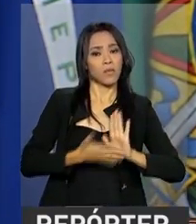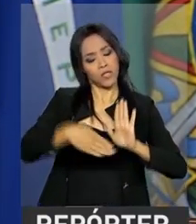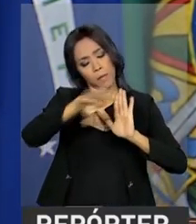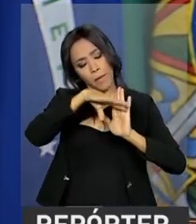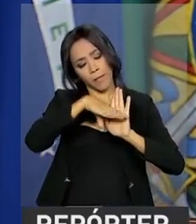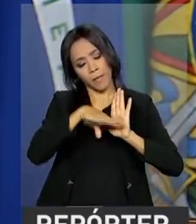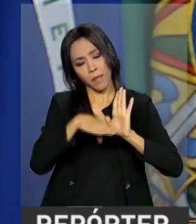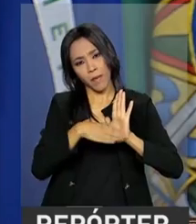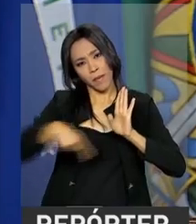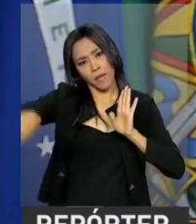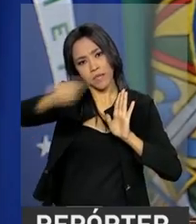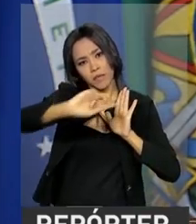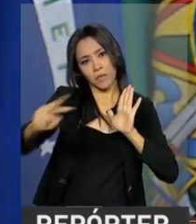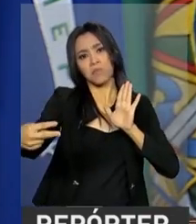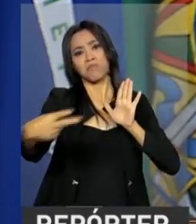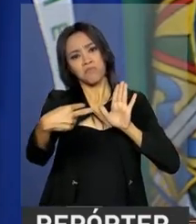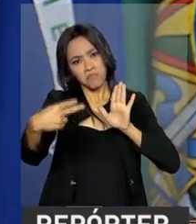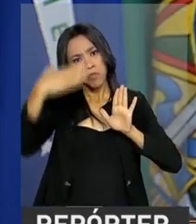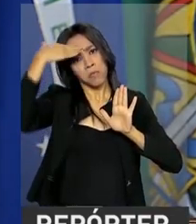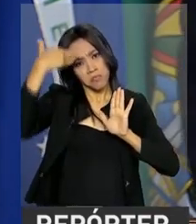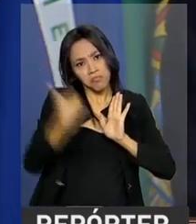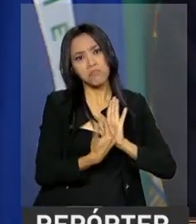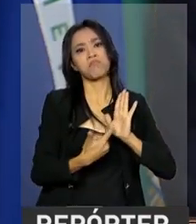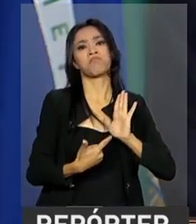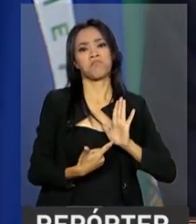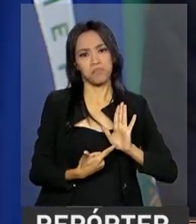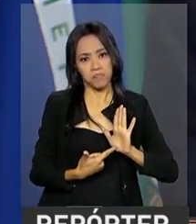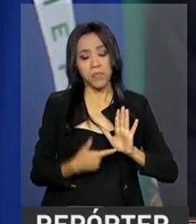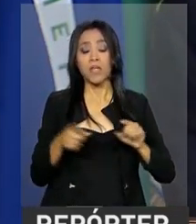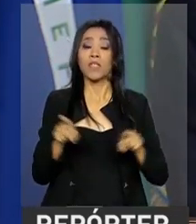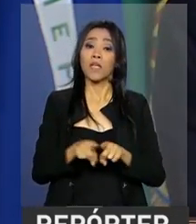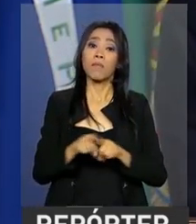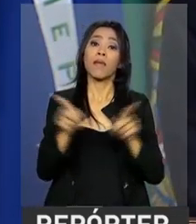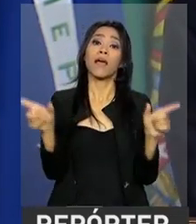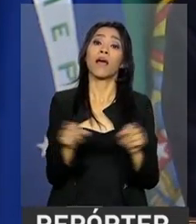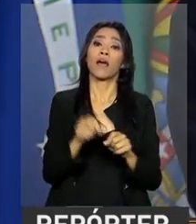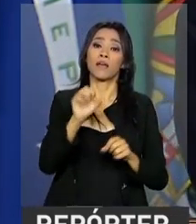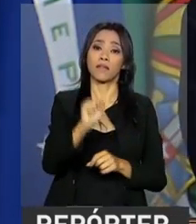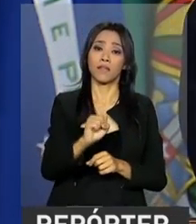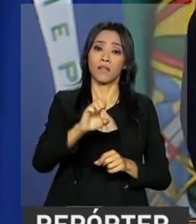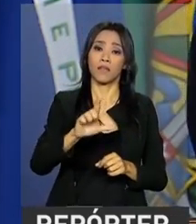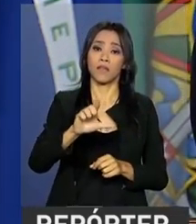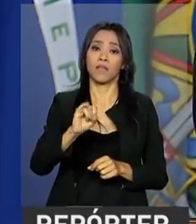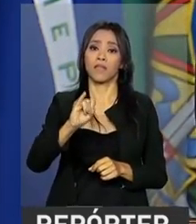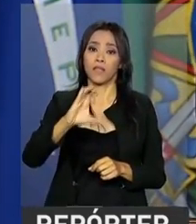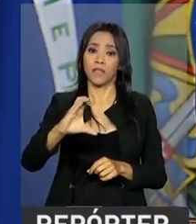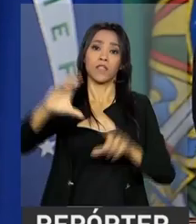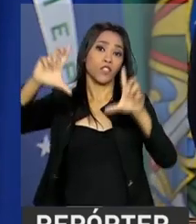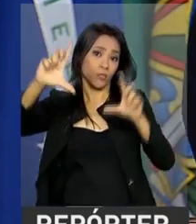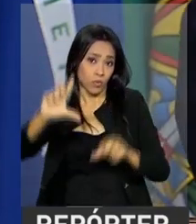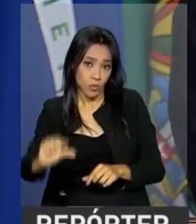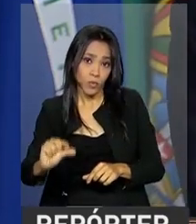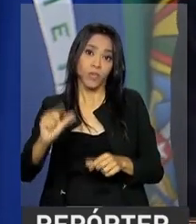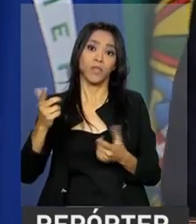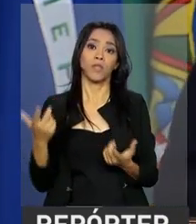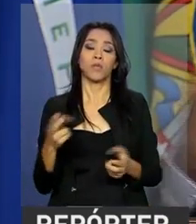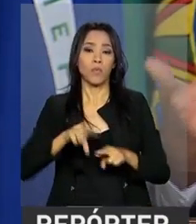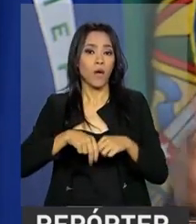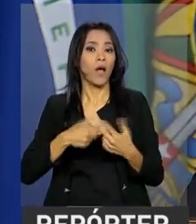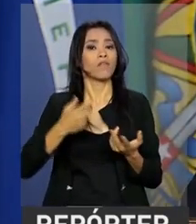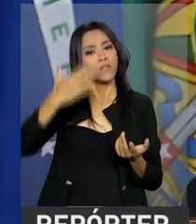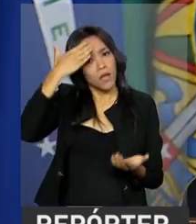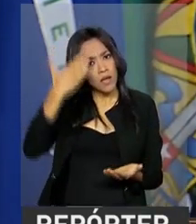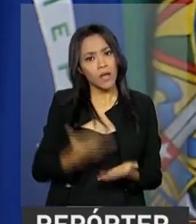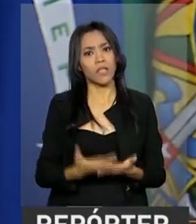ganhando credibilidade nós estamos com juros com a taxa Seli caindo em Face da credibilidade nós conseguimos há poucos